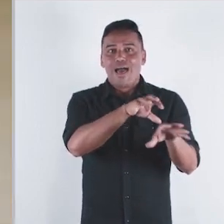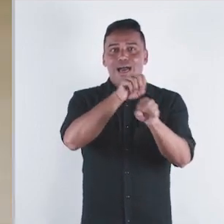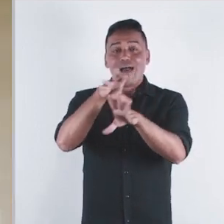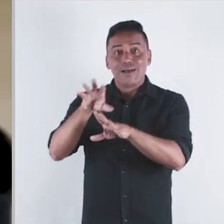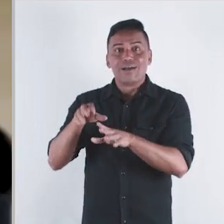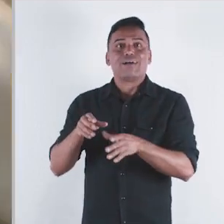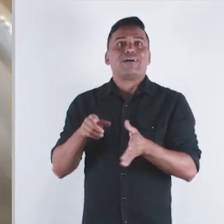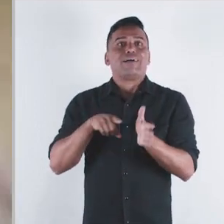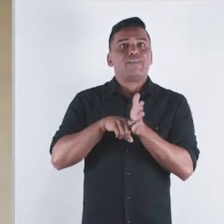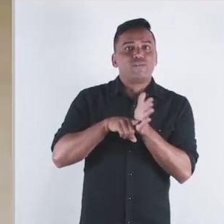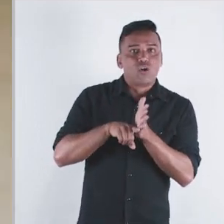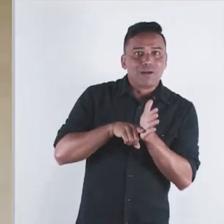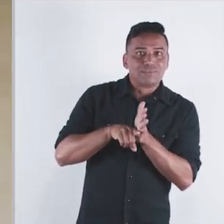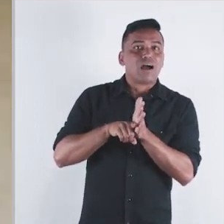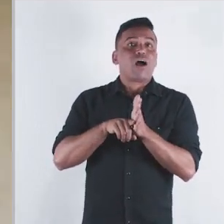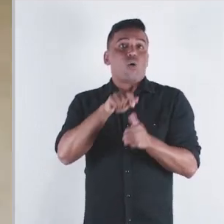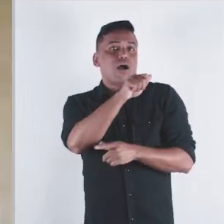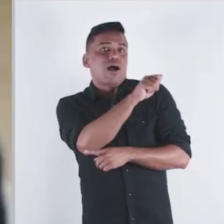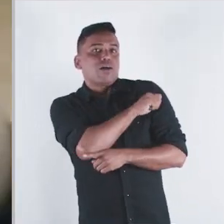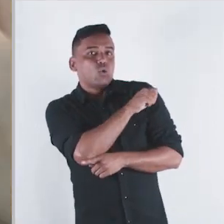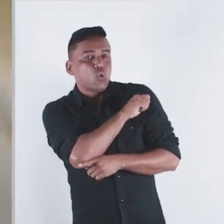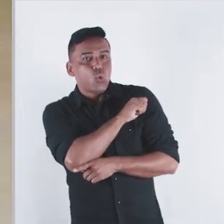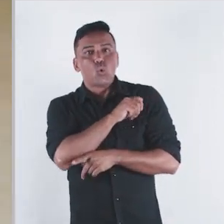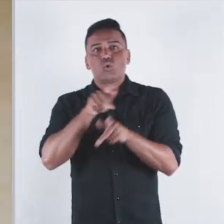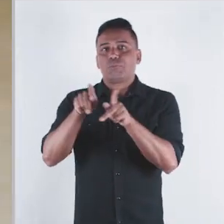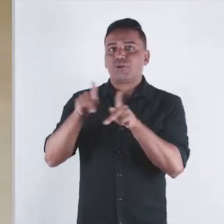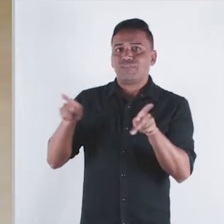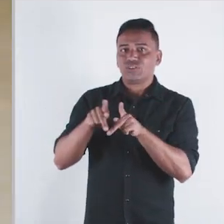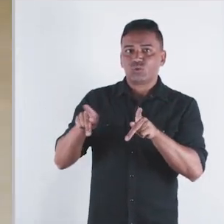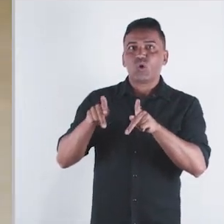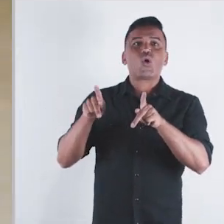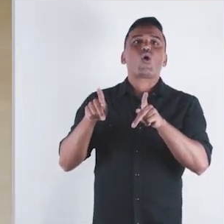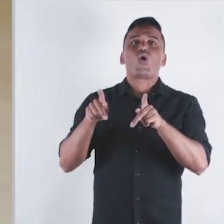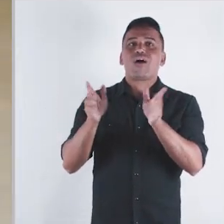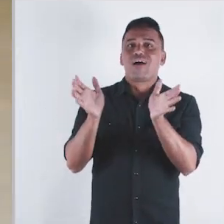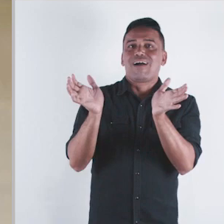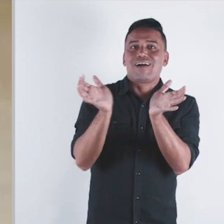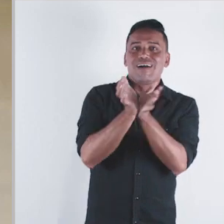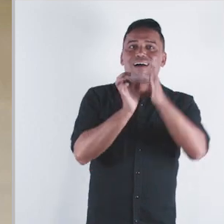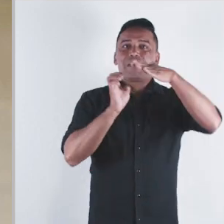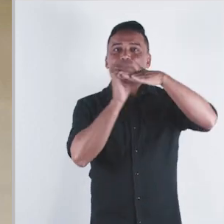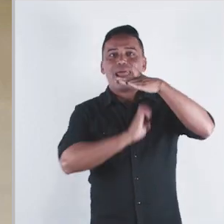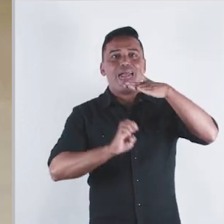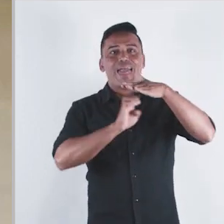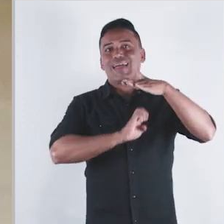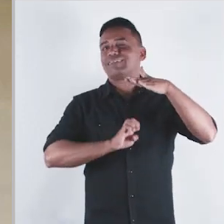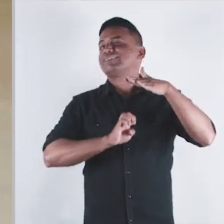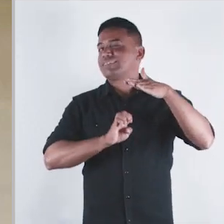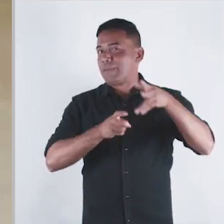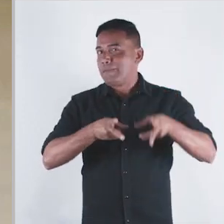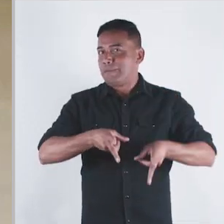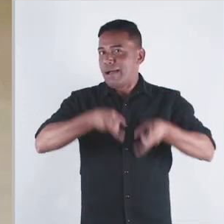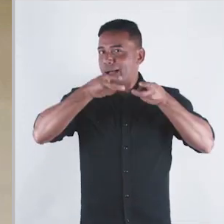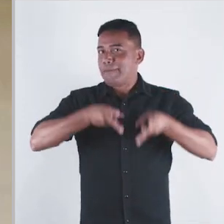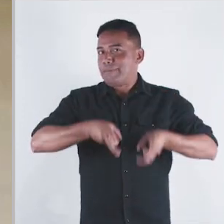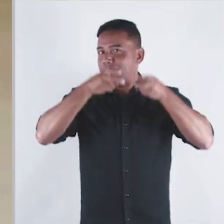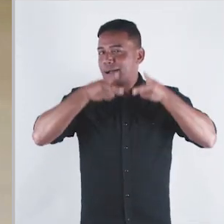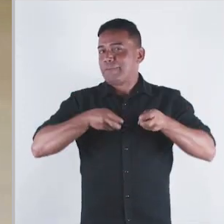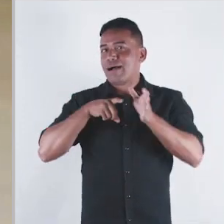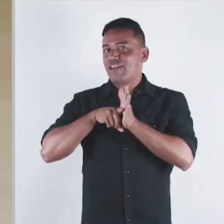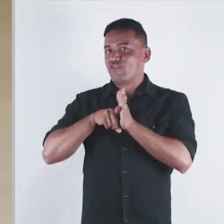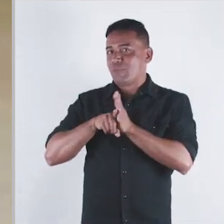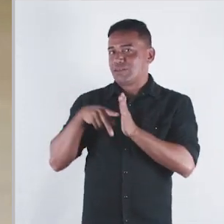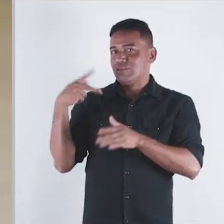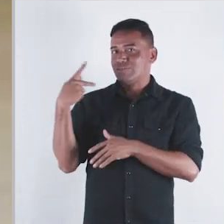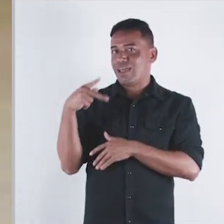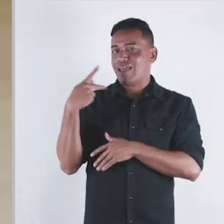dos professores estão indo Sim. todos para essas grandes corporações. Então, isso tudo me parece um pouco